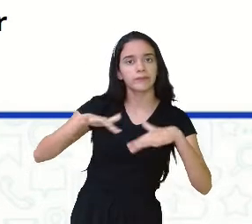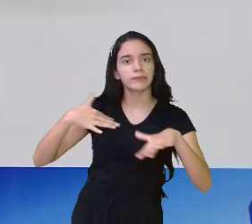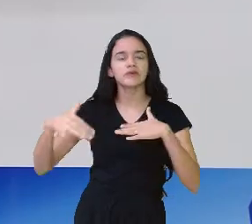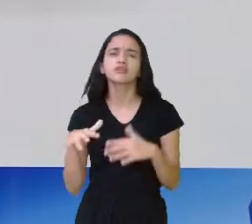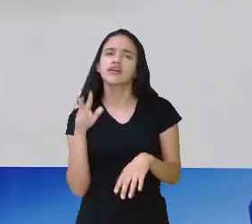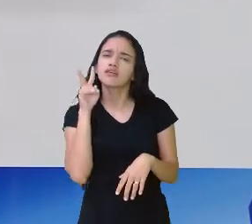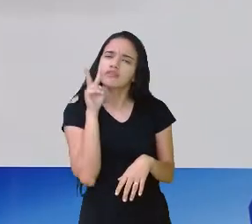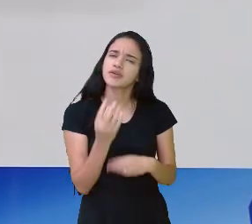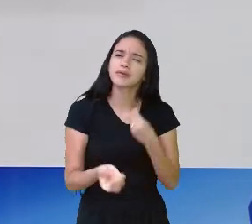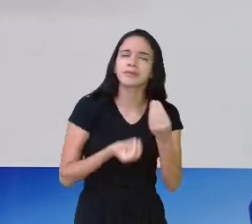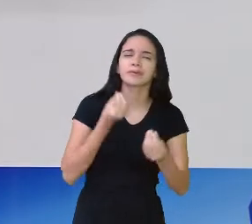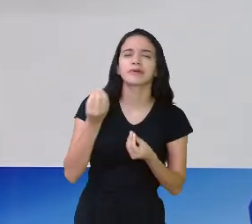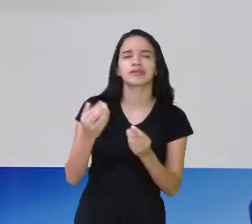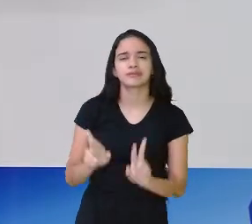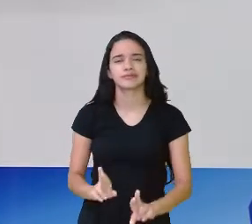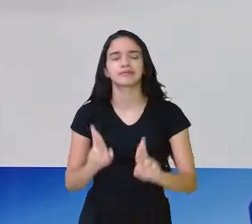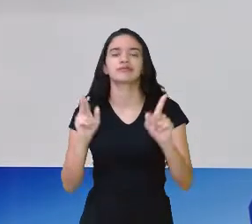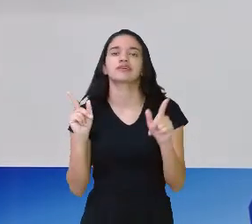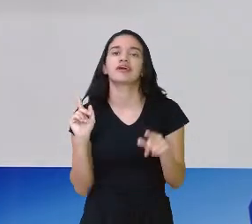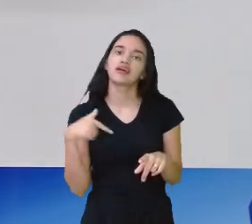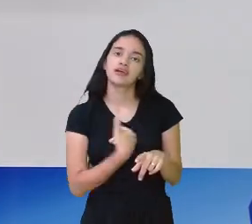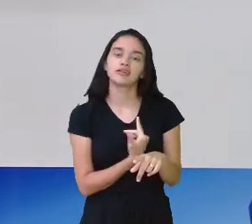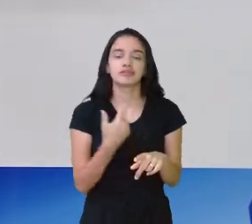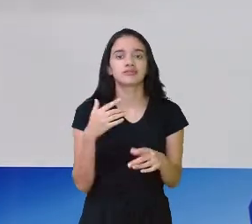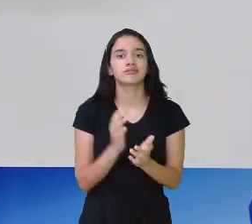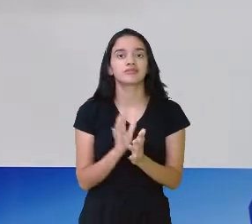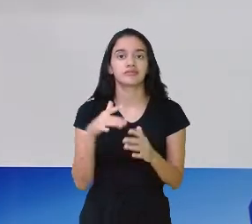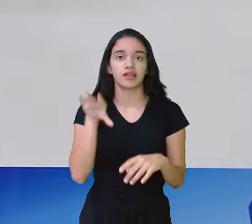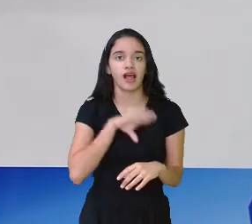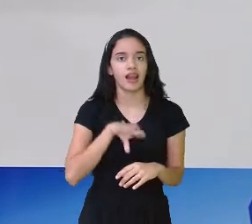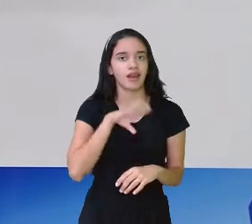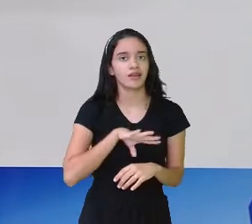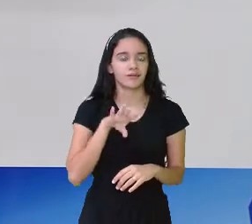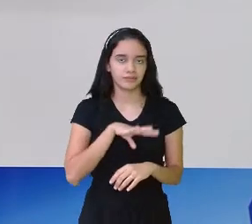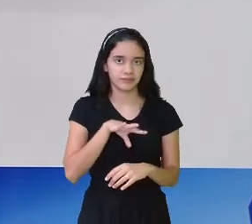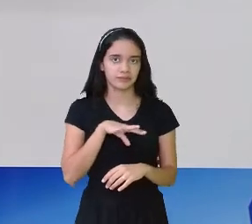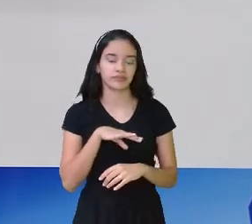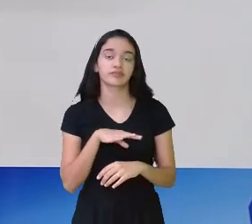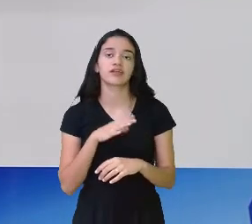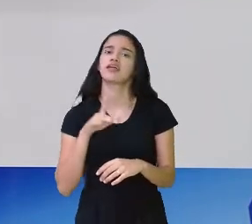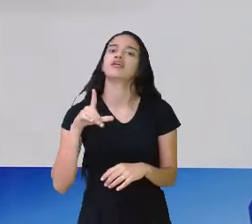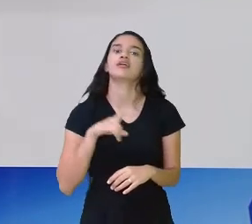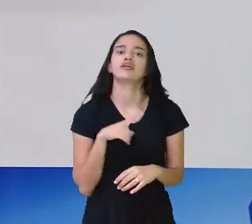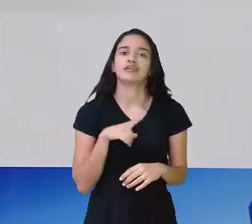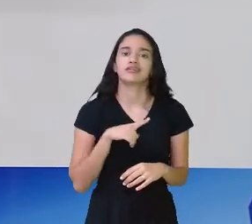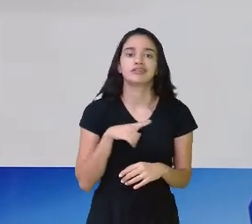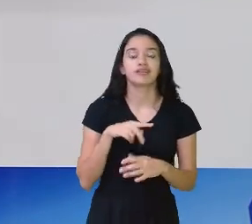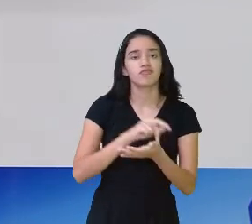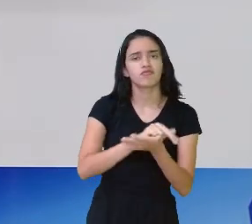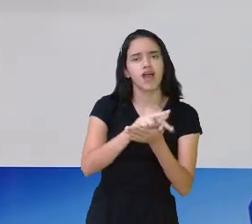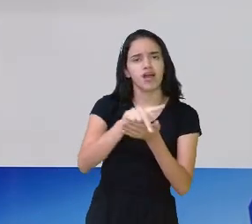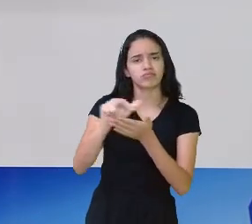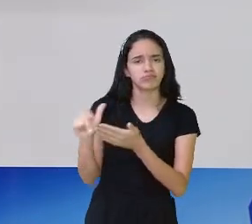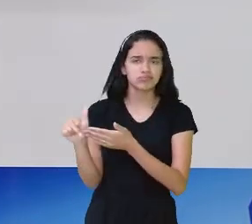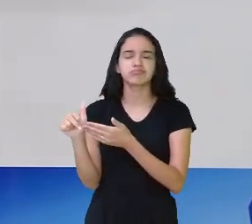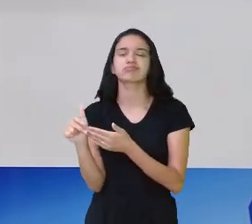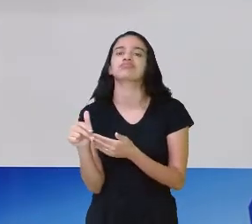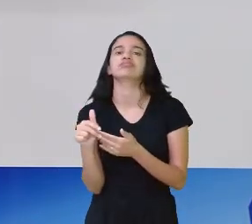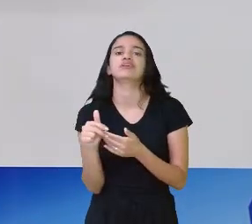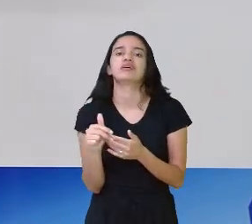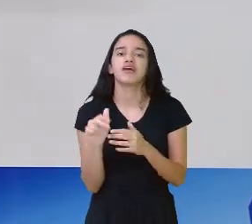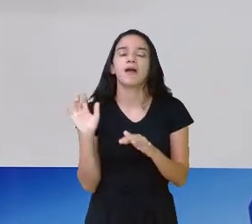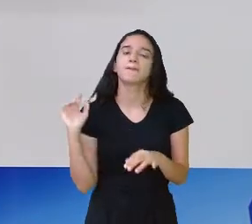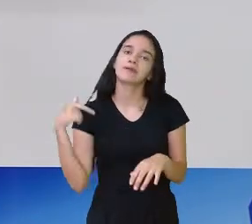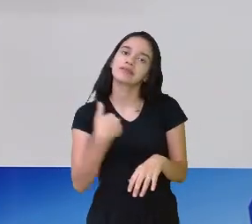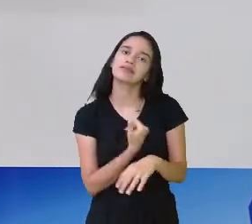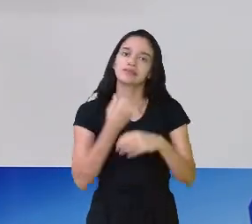como é diferente, interessante, né? A nossa belíssima língua portuguesa, né? Que tem tantas variantes, né? Para a